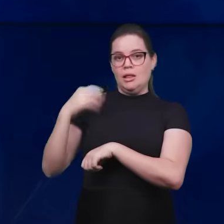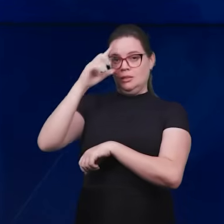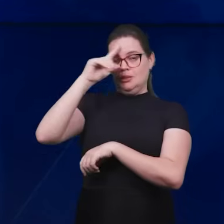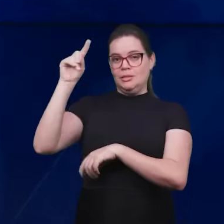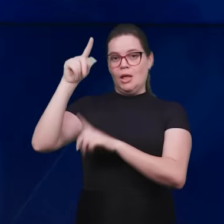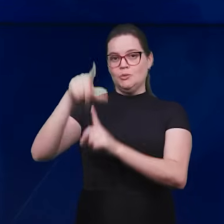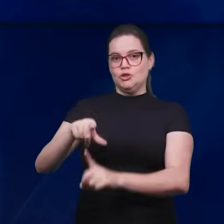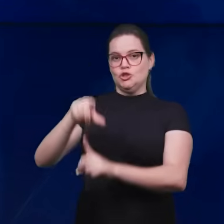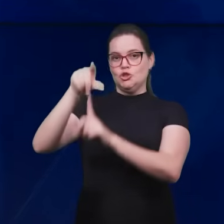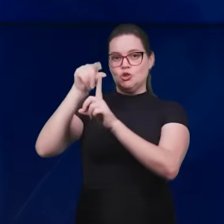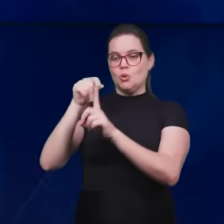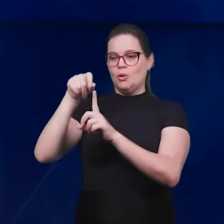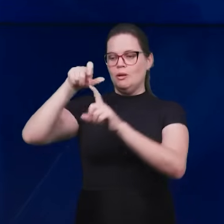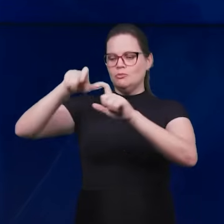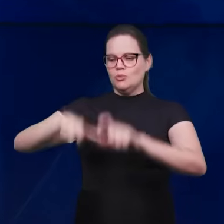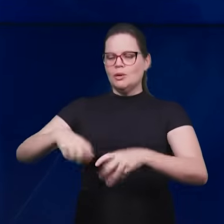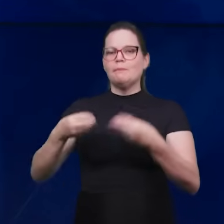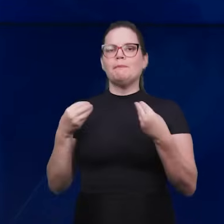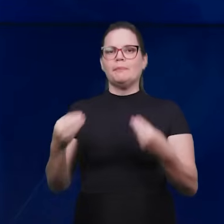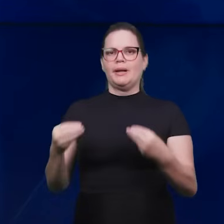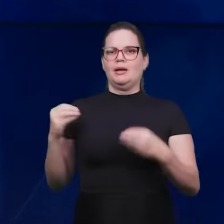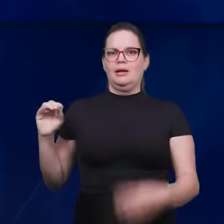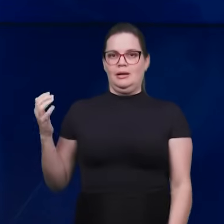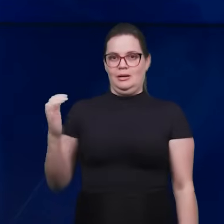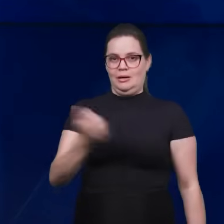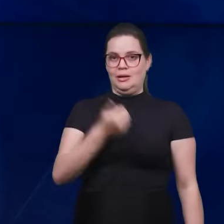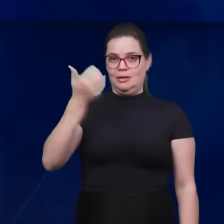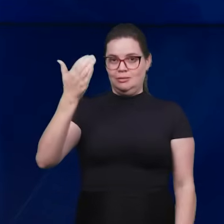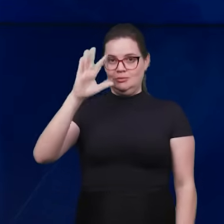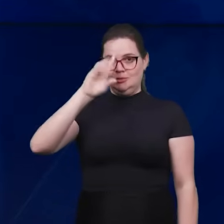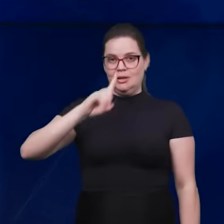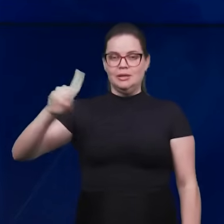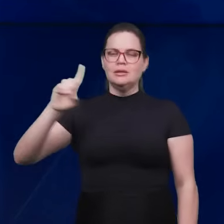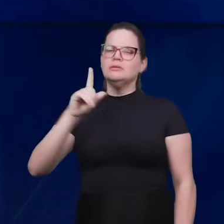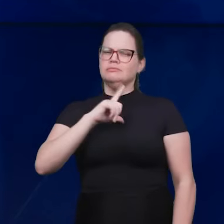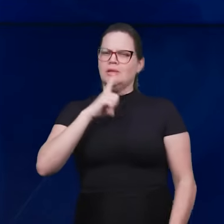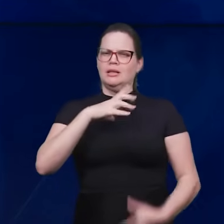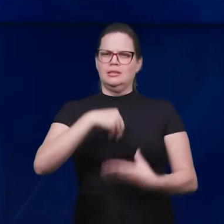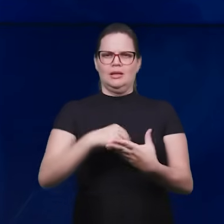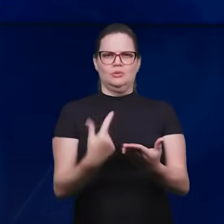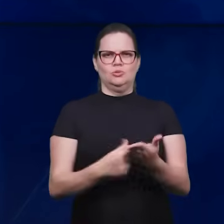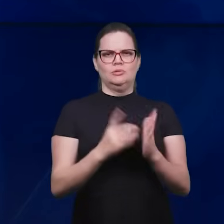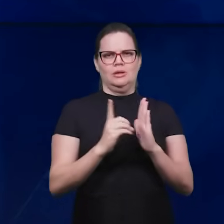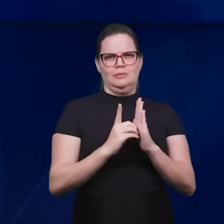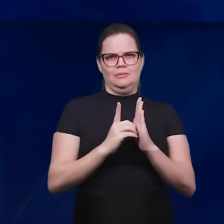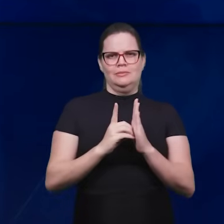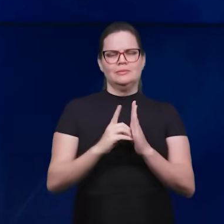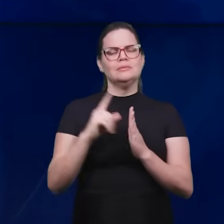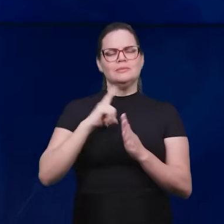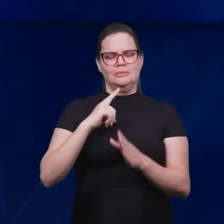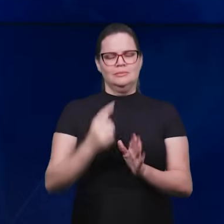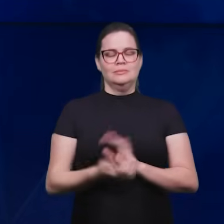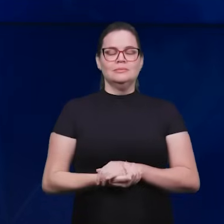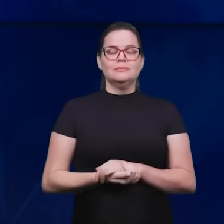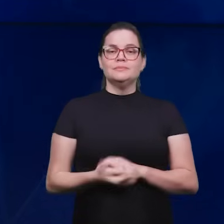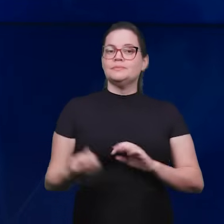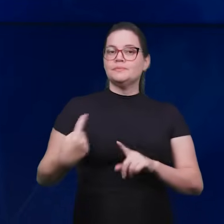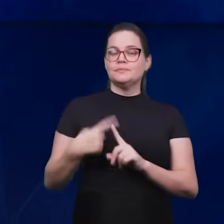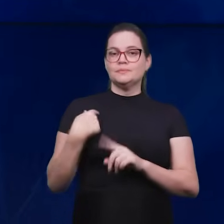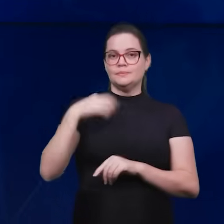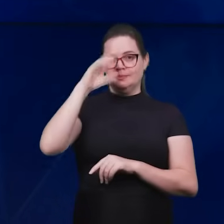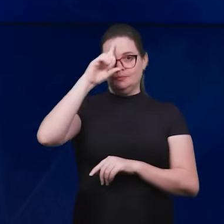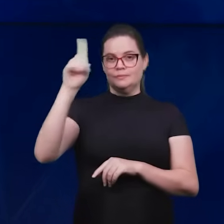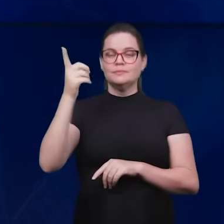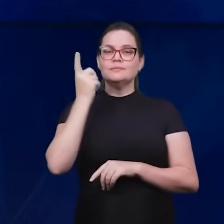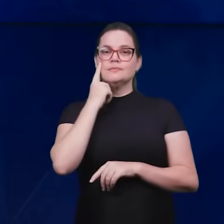ser adorado. Isso já estava prescrito lá em Deuteronômio, quando o Senhor disse que iria separar